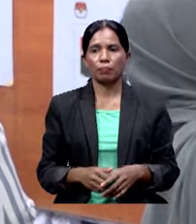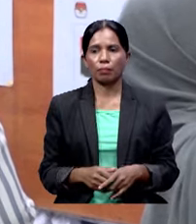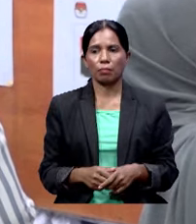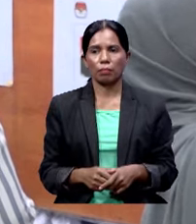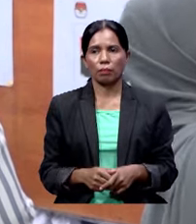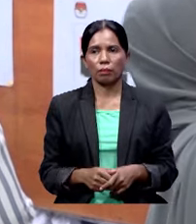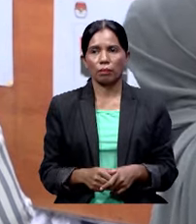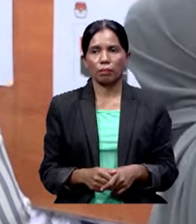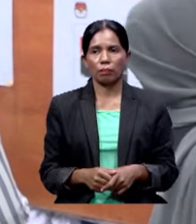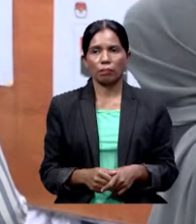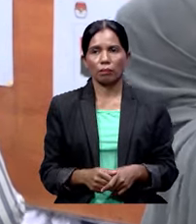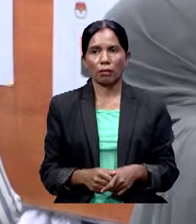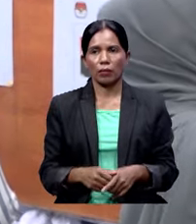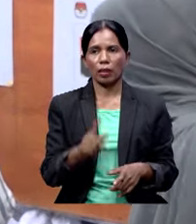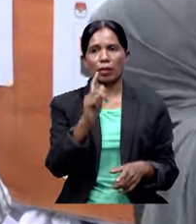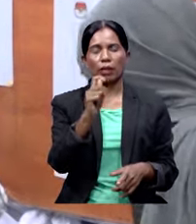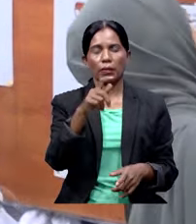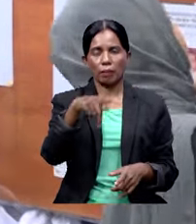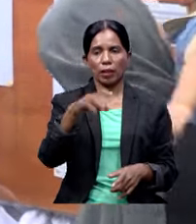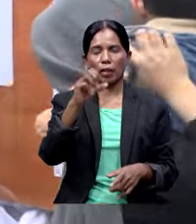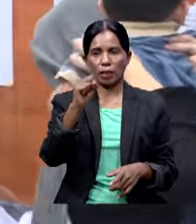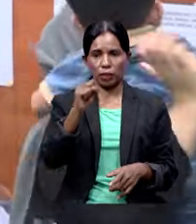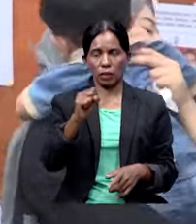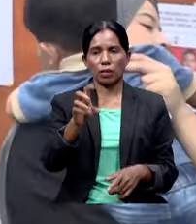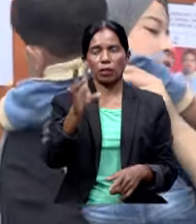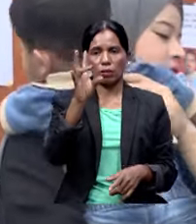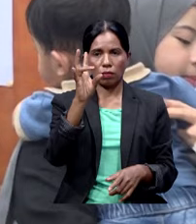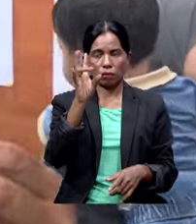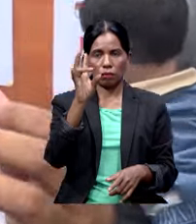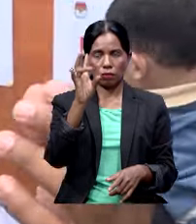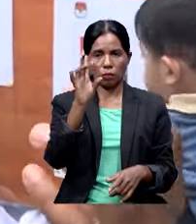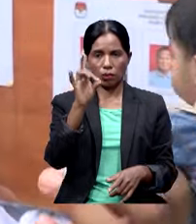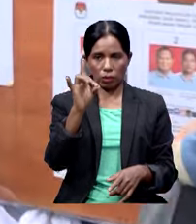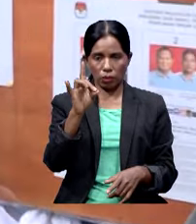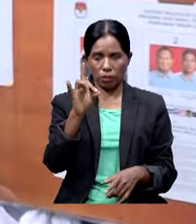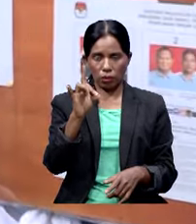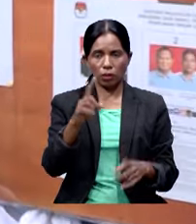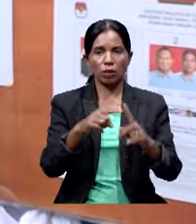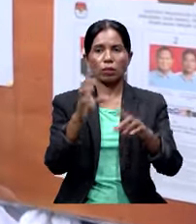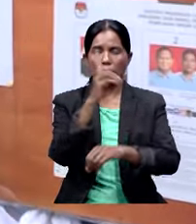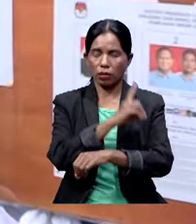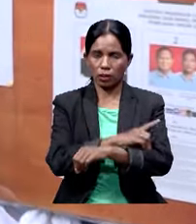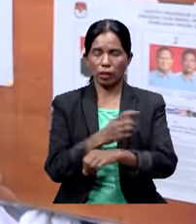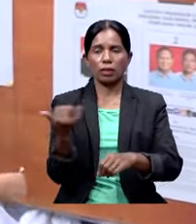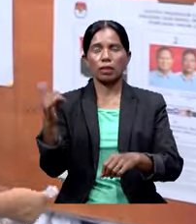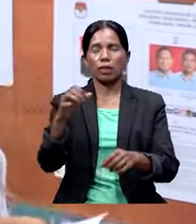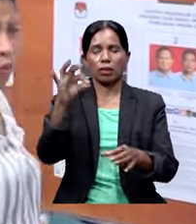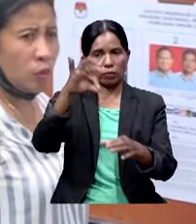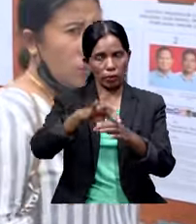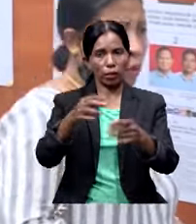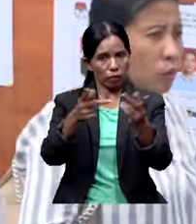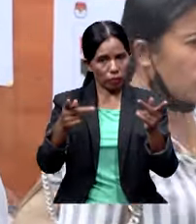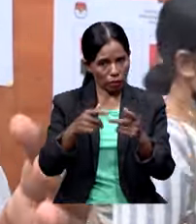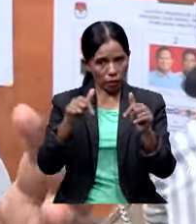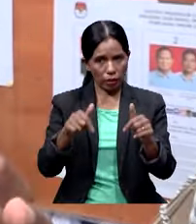iha TPS walu dari uhin maka sirahala o vota saung iha ne